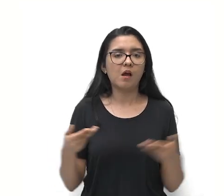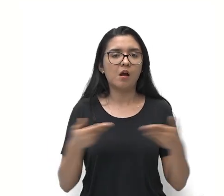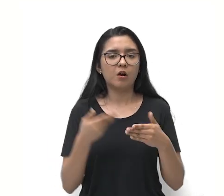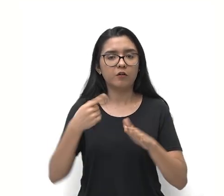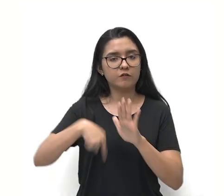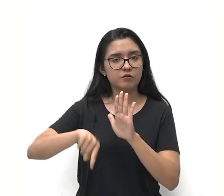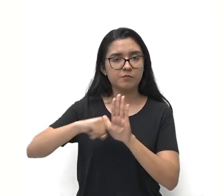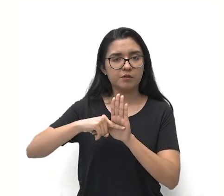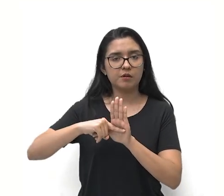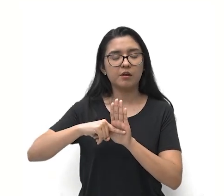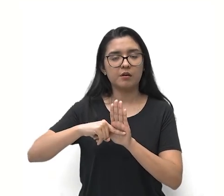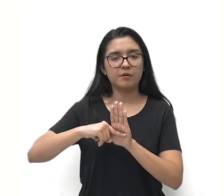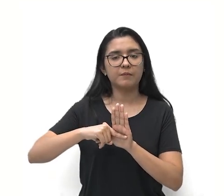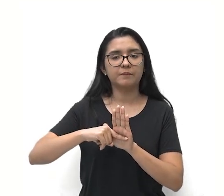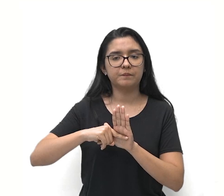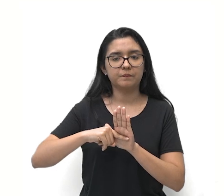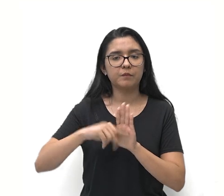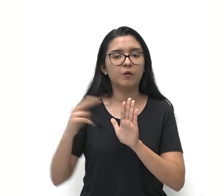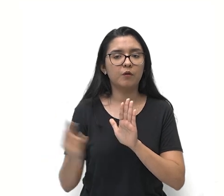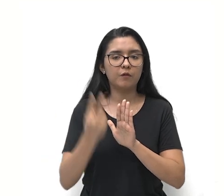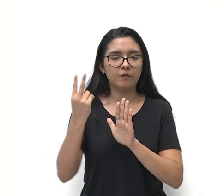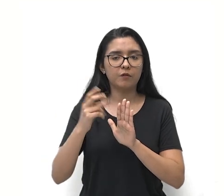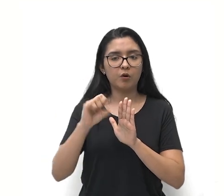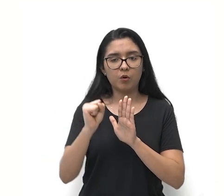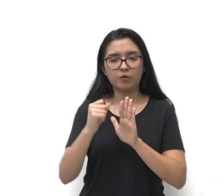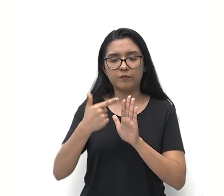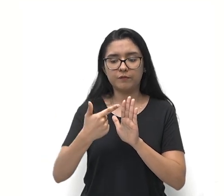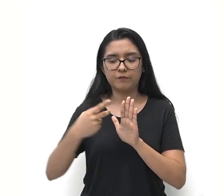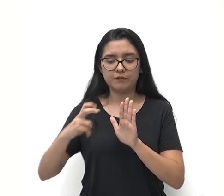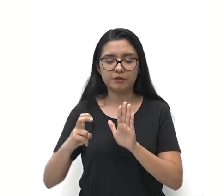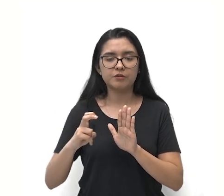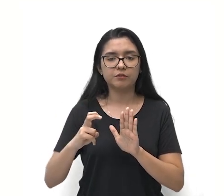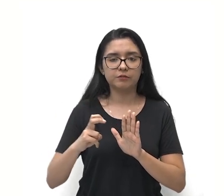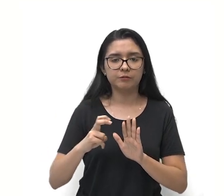vamos subtraí-lo de quem? De